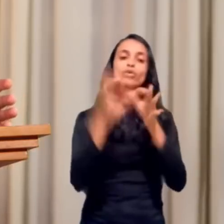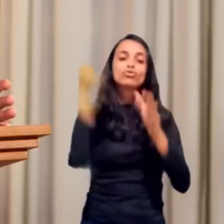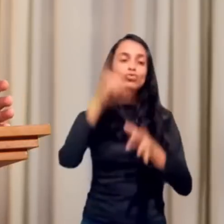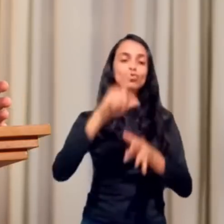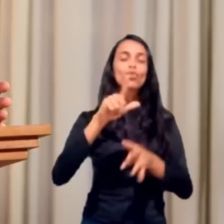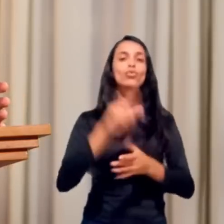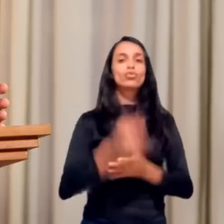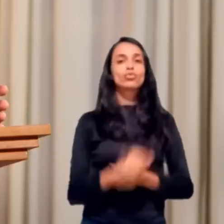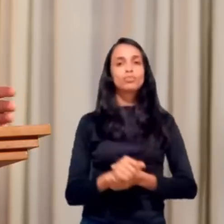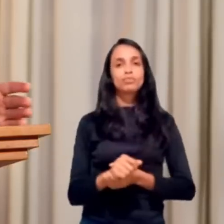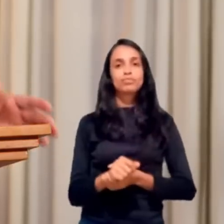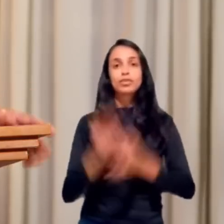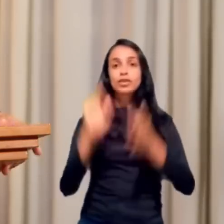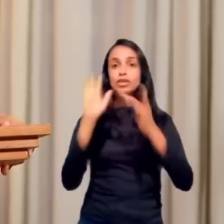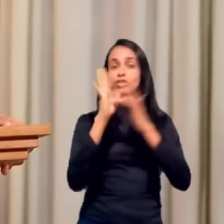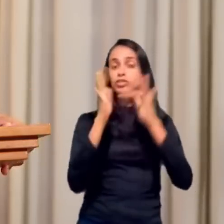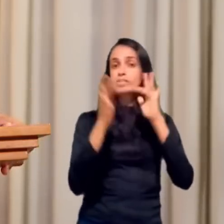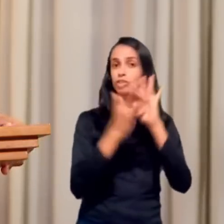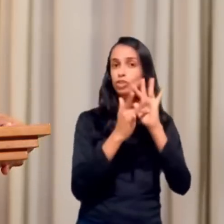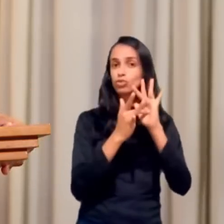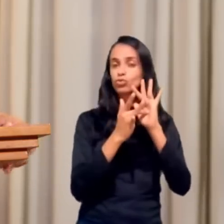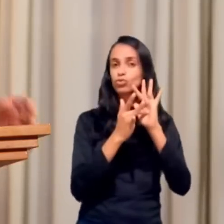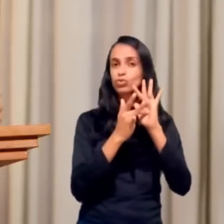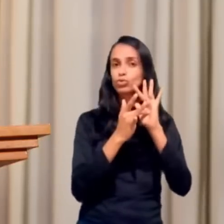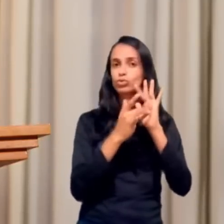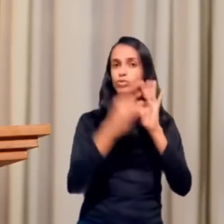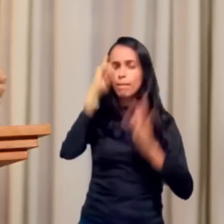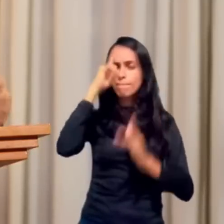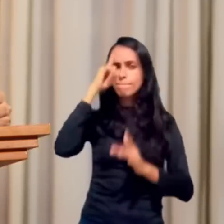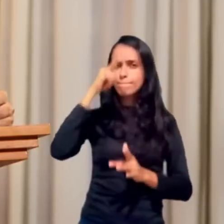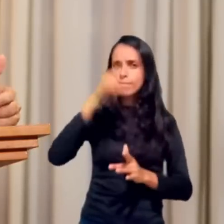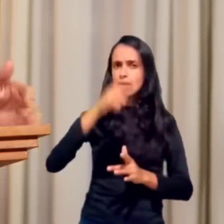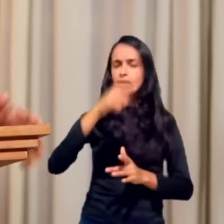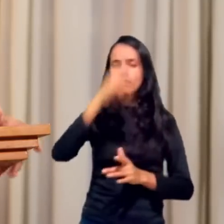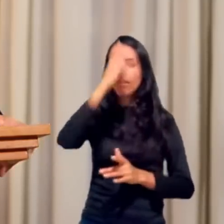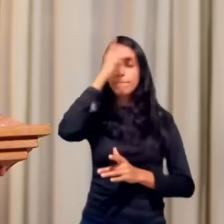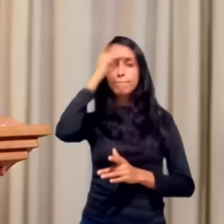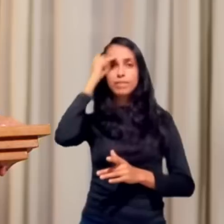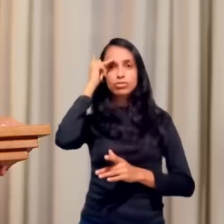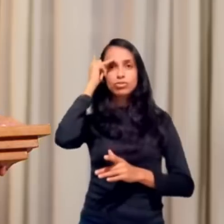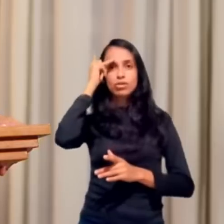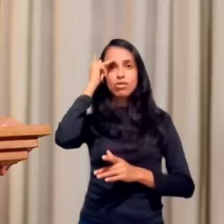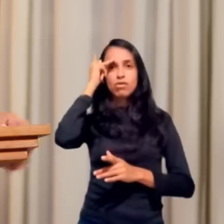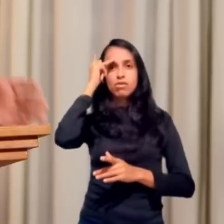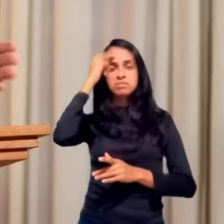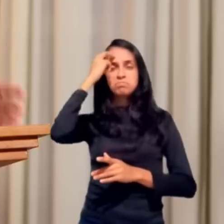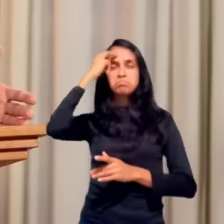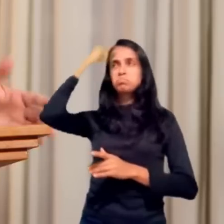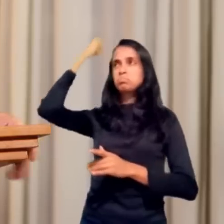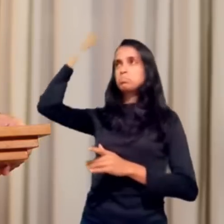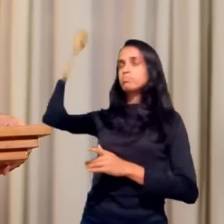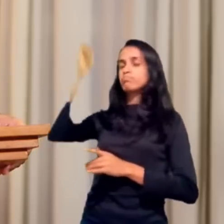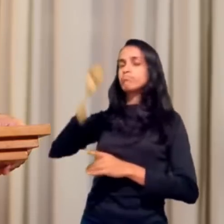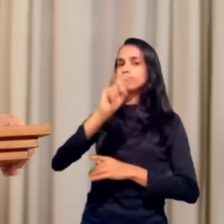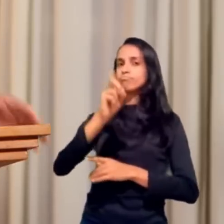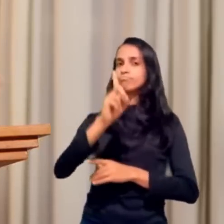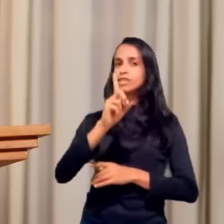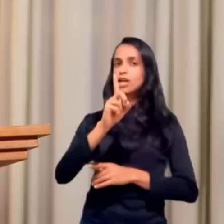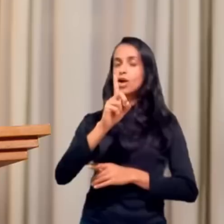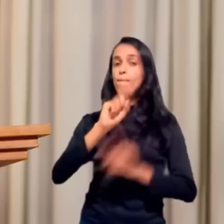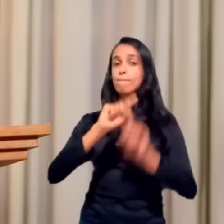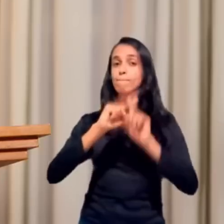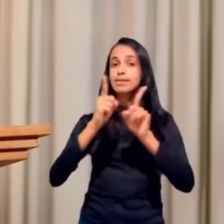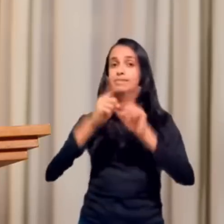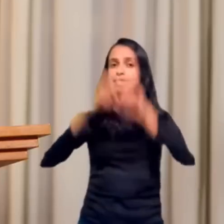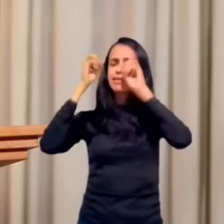o Senhor não chama pessoas capacitadas, mas Ele capacita aqueles que Ele chama. E aqui nós lemos, Pedro